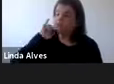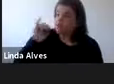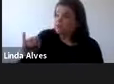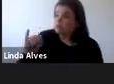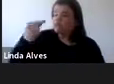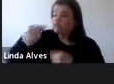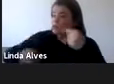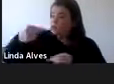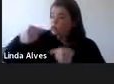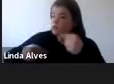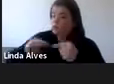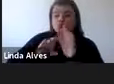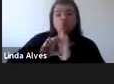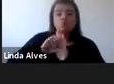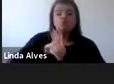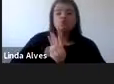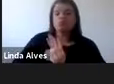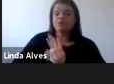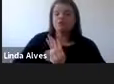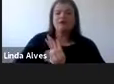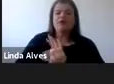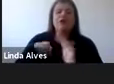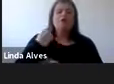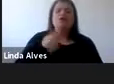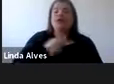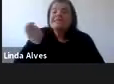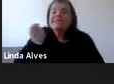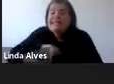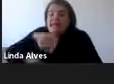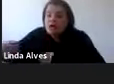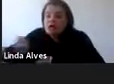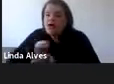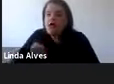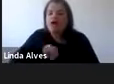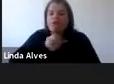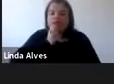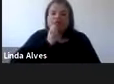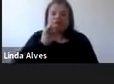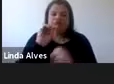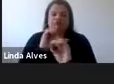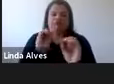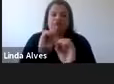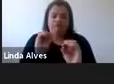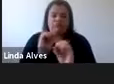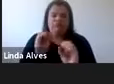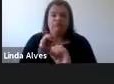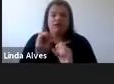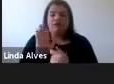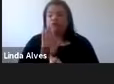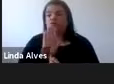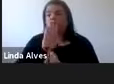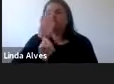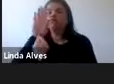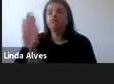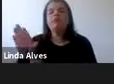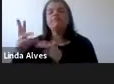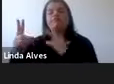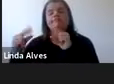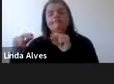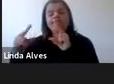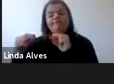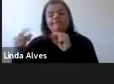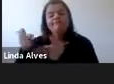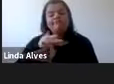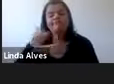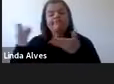com vocês aqui alguns conceitos. Então, nós não entramos na negociação ainda propriamente dita, certo? Porque nós quisemos estabelecer com a empresa alguns conceitos. Nós